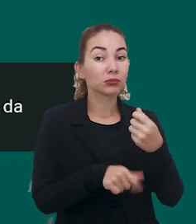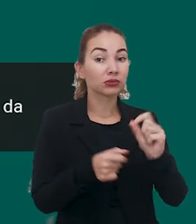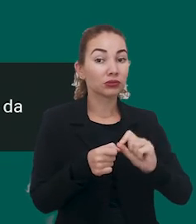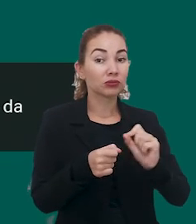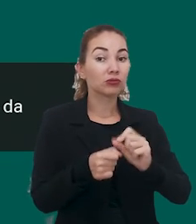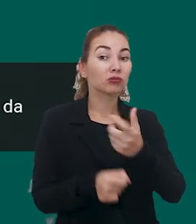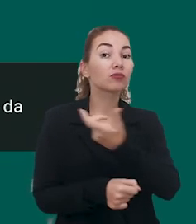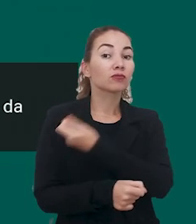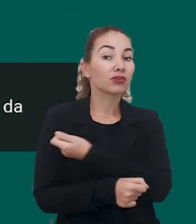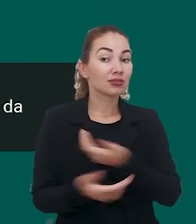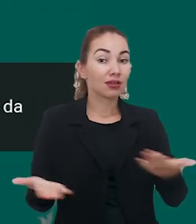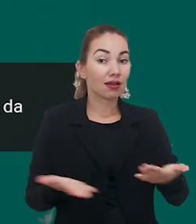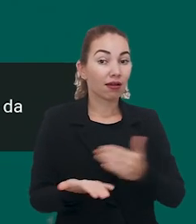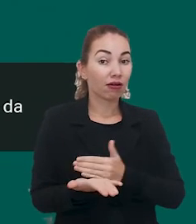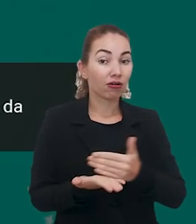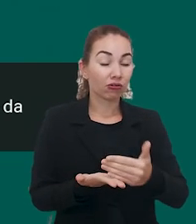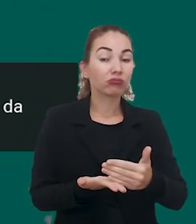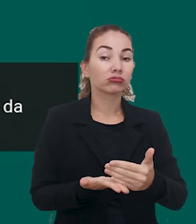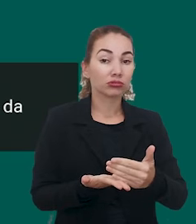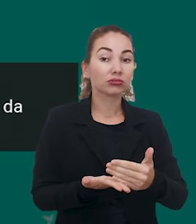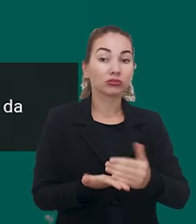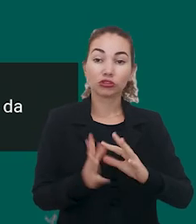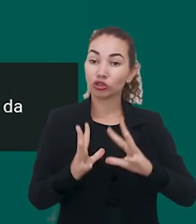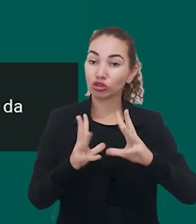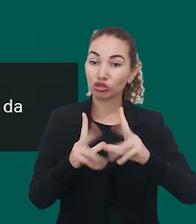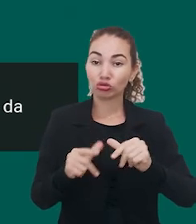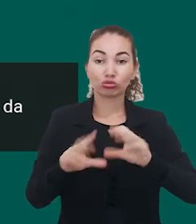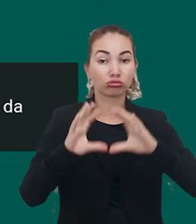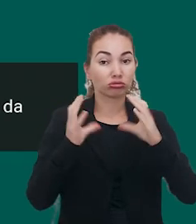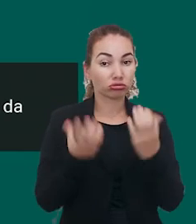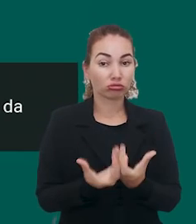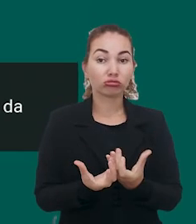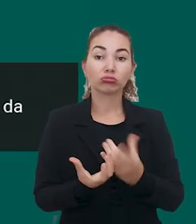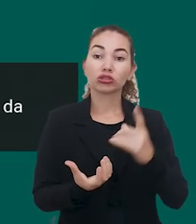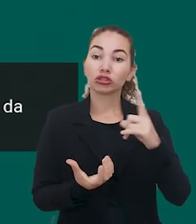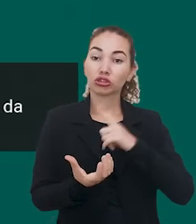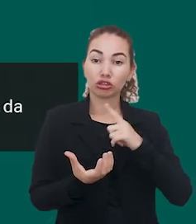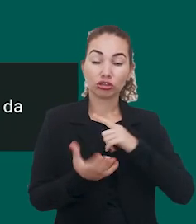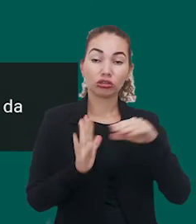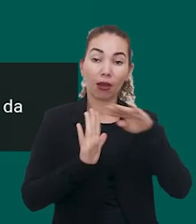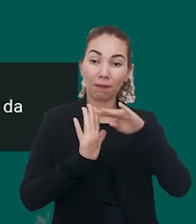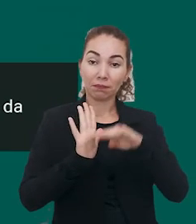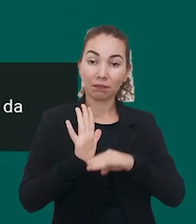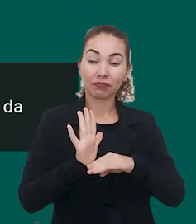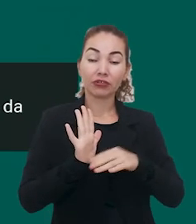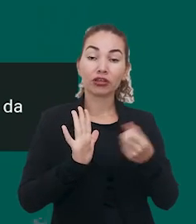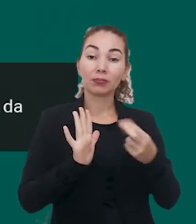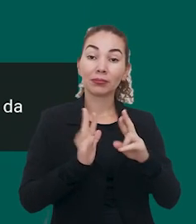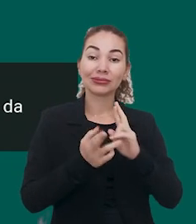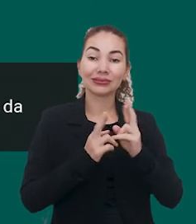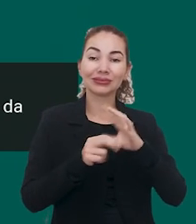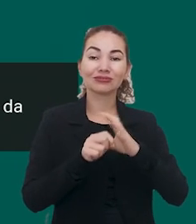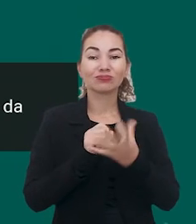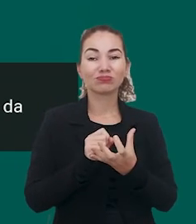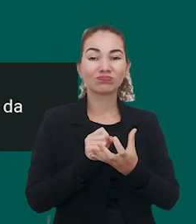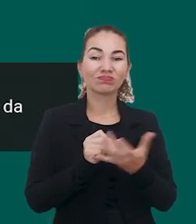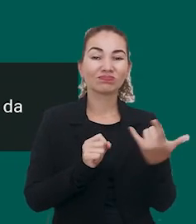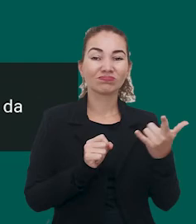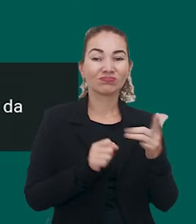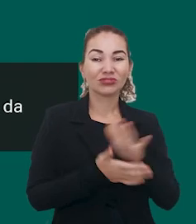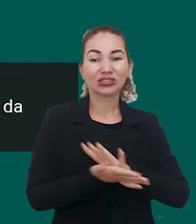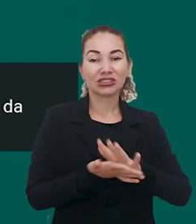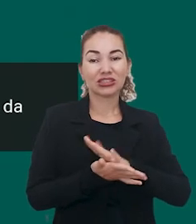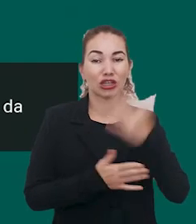estão iniciando agora, e devem ser aplicadas em toda a população que tem indicação, mas com relação à Covid, elas não têm nenhuma